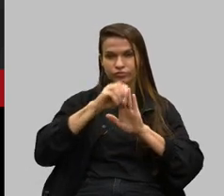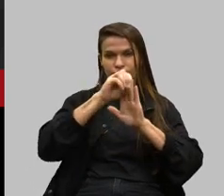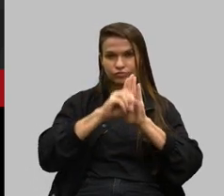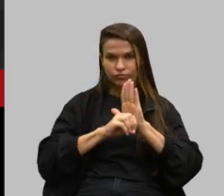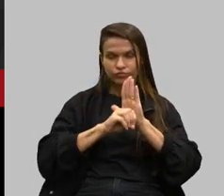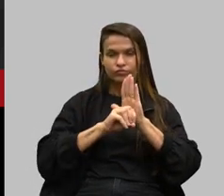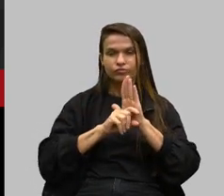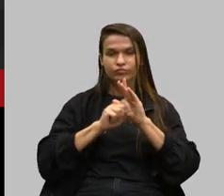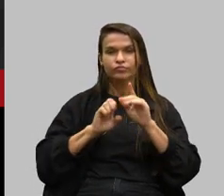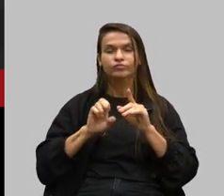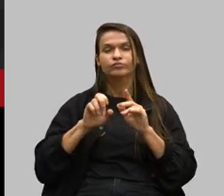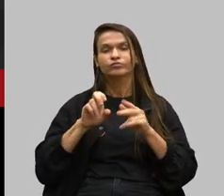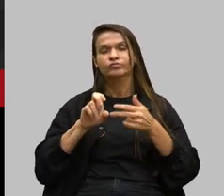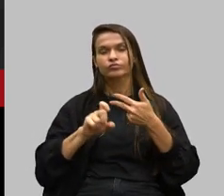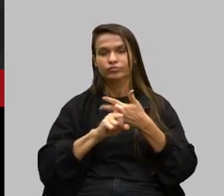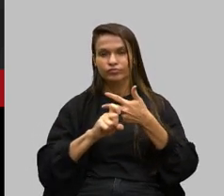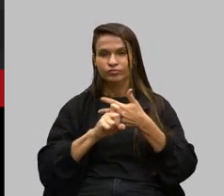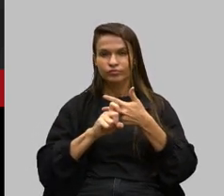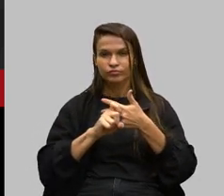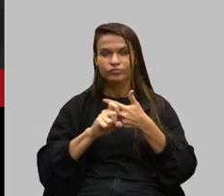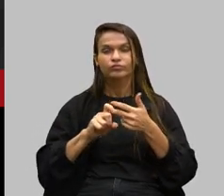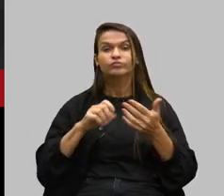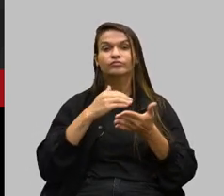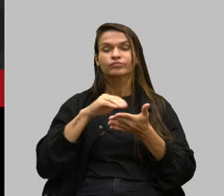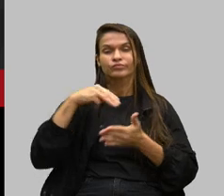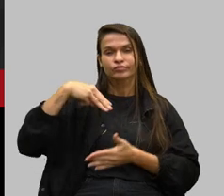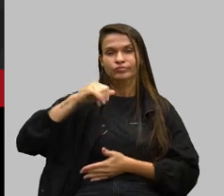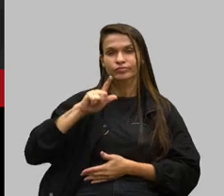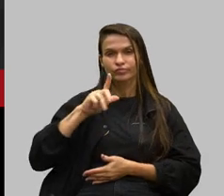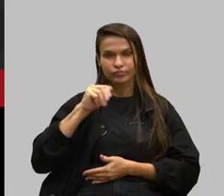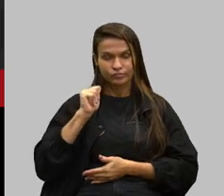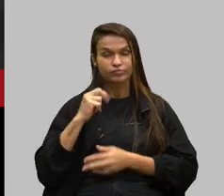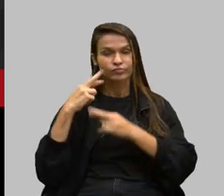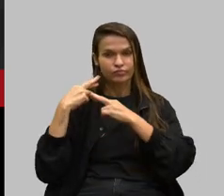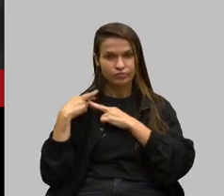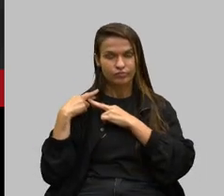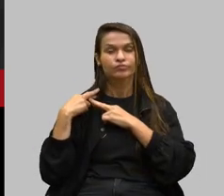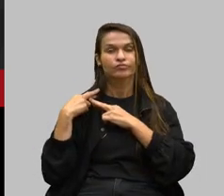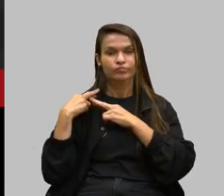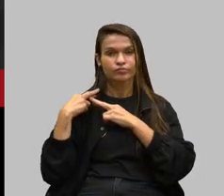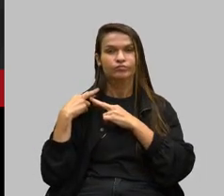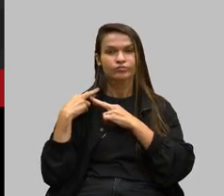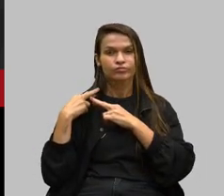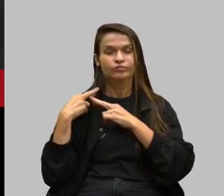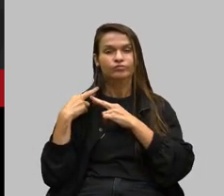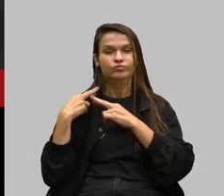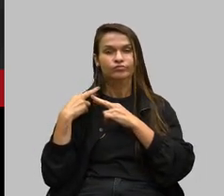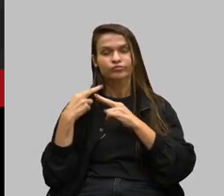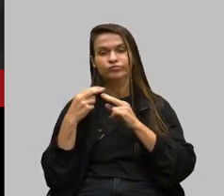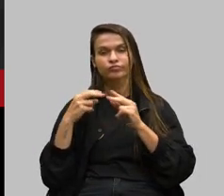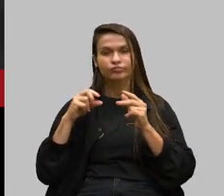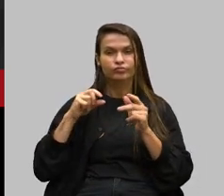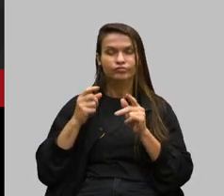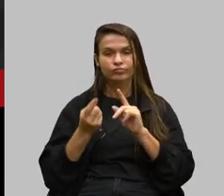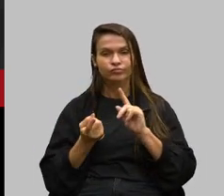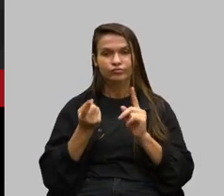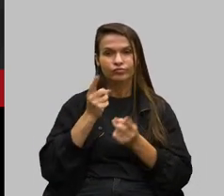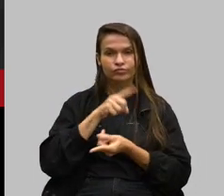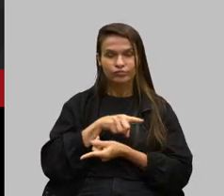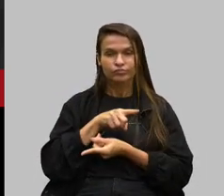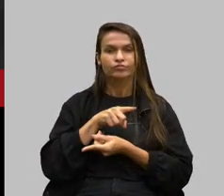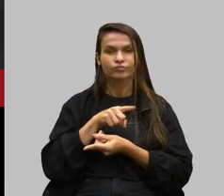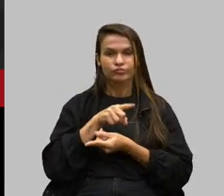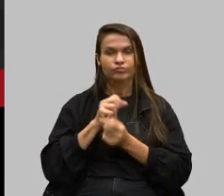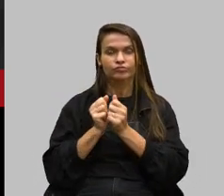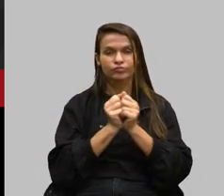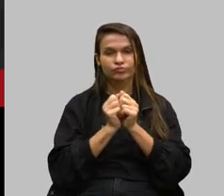executivo a nossa secretária de junta Mila que tá ali foi a responsável por essa transformação conjuntamente com a com